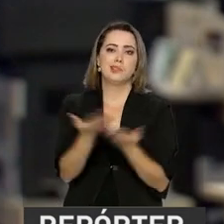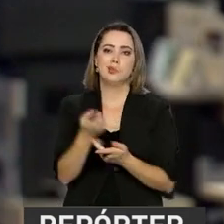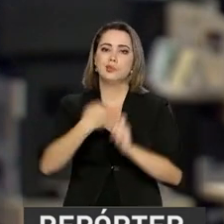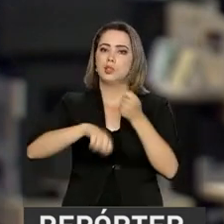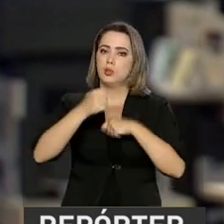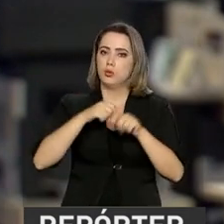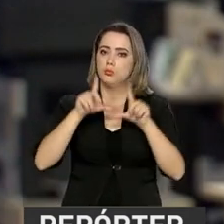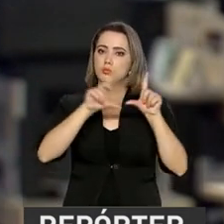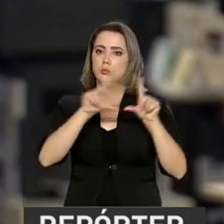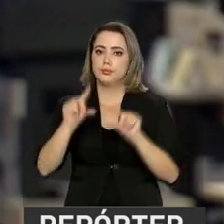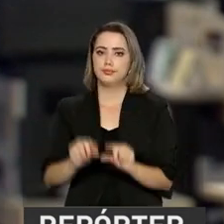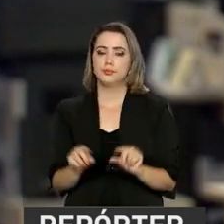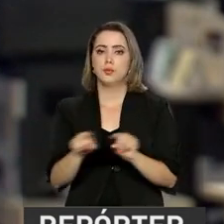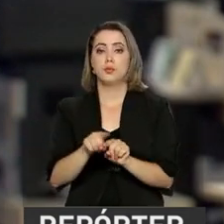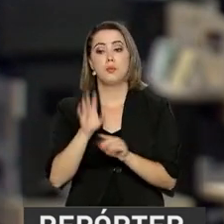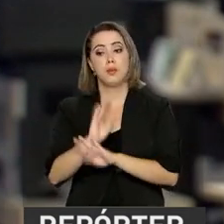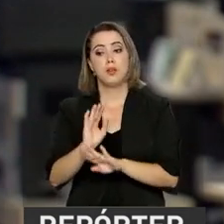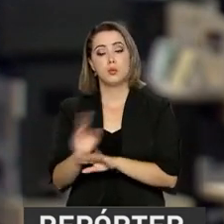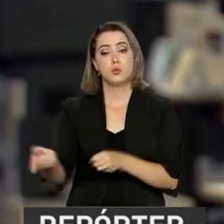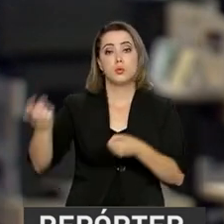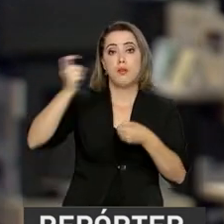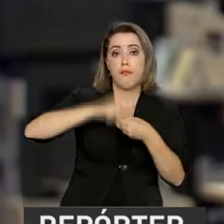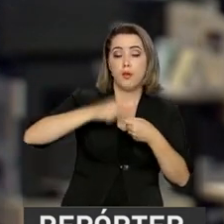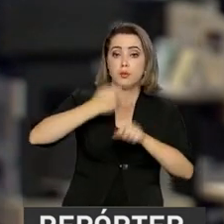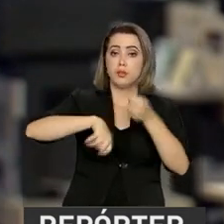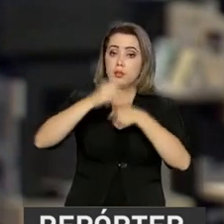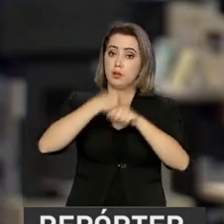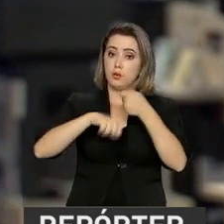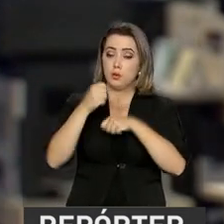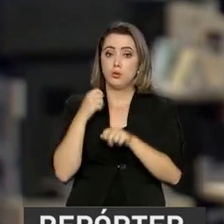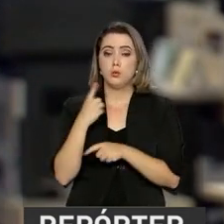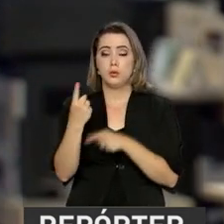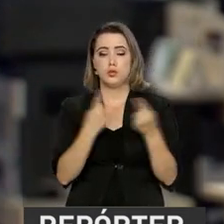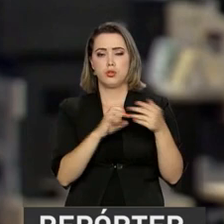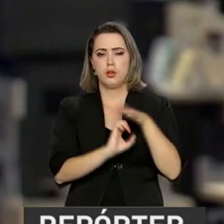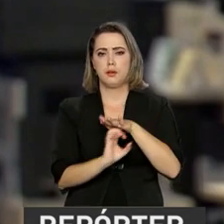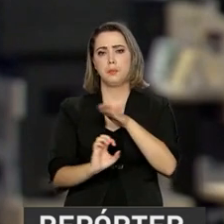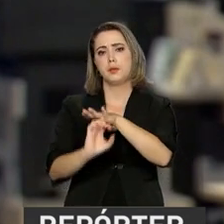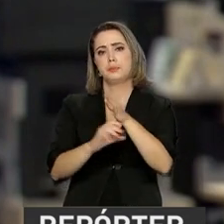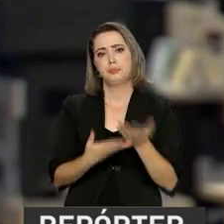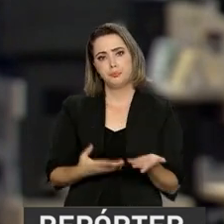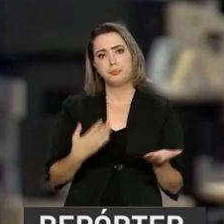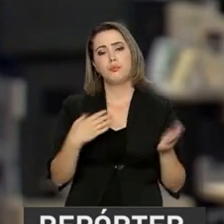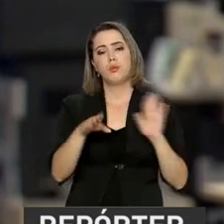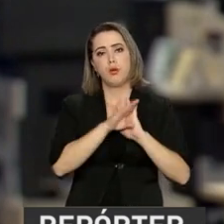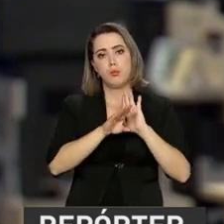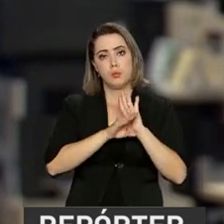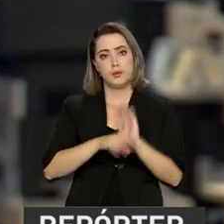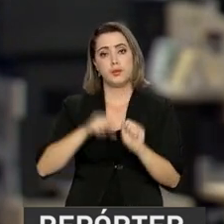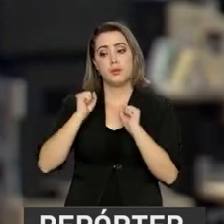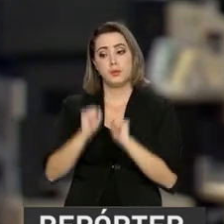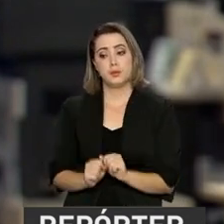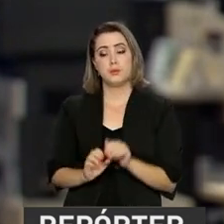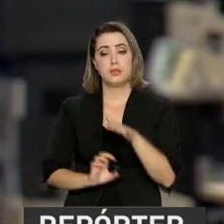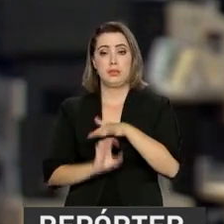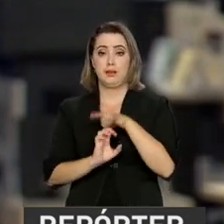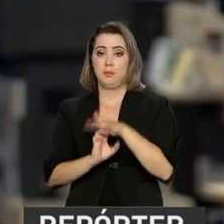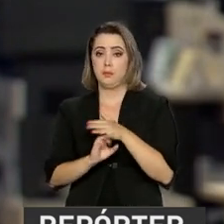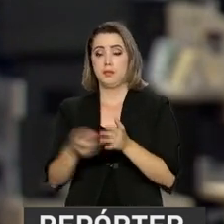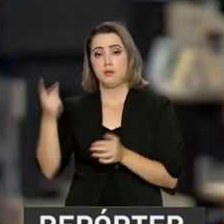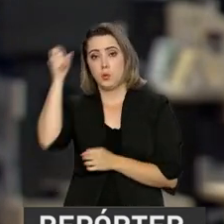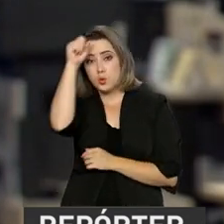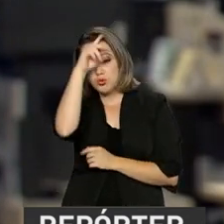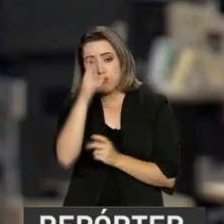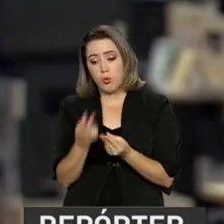econômica além de favorecer a recuperação Econômica financeira das empresas o programa permite que as empresas em dificuldades financeiras